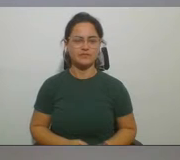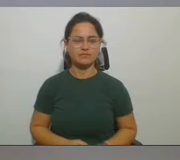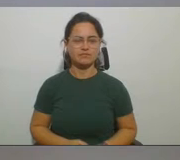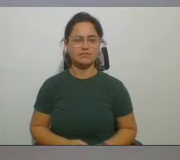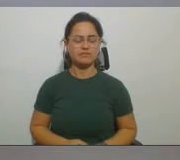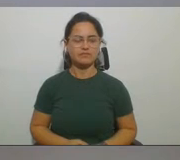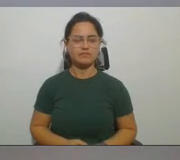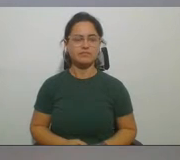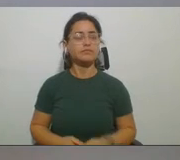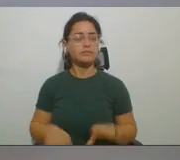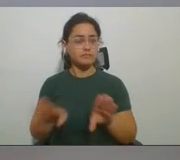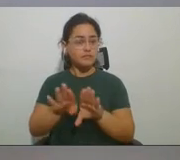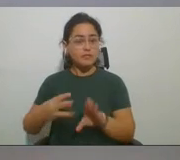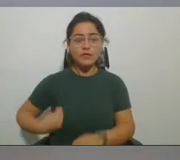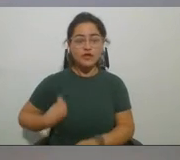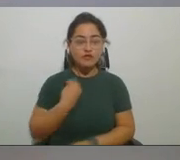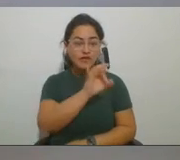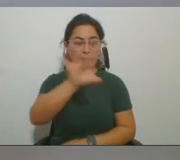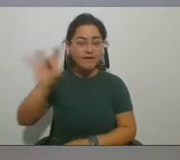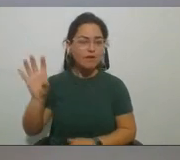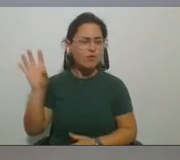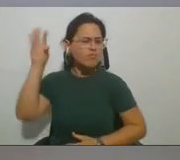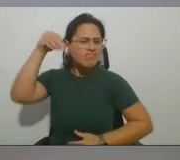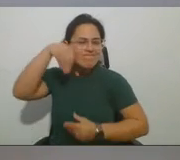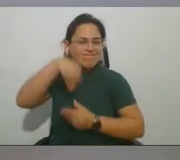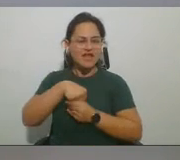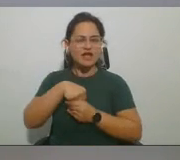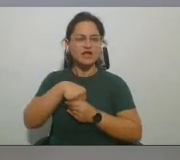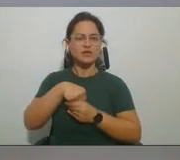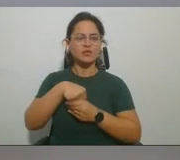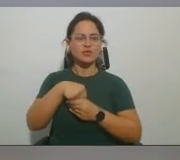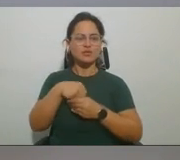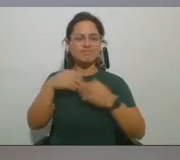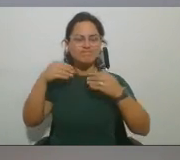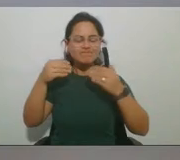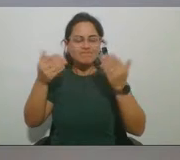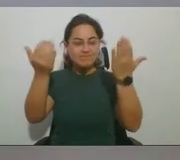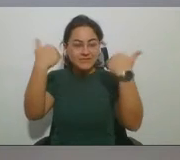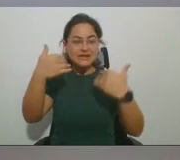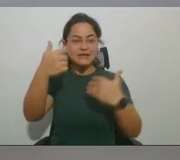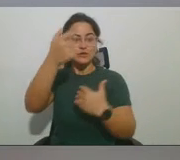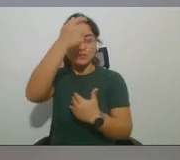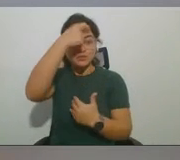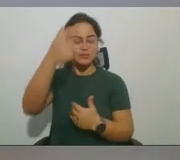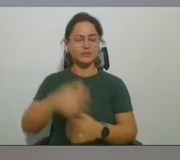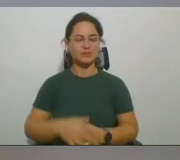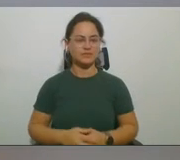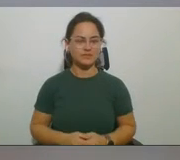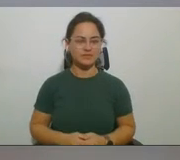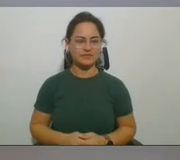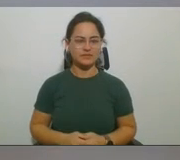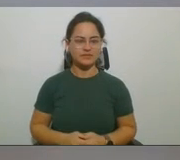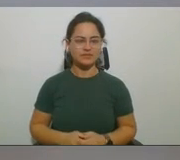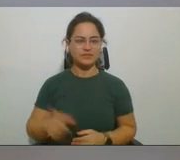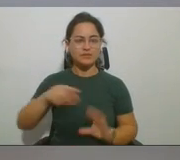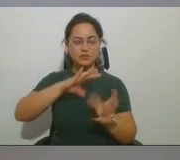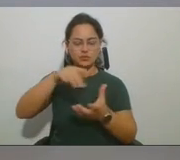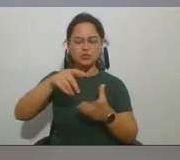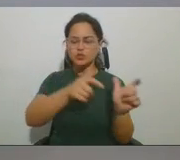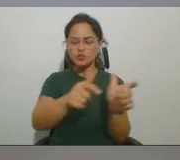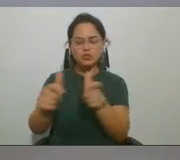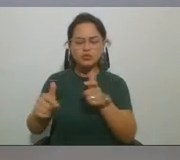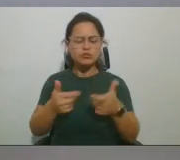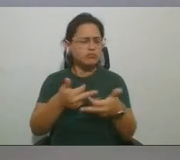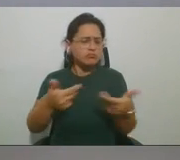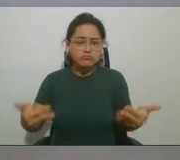introjetadas no modo de vida de ser, existir e estar no mundo em diferentes espaços,